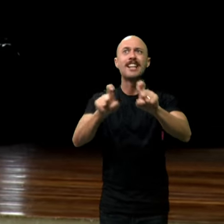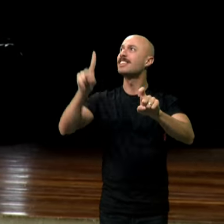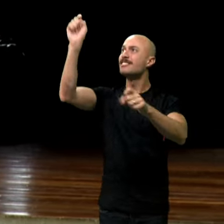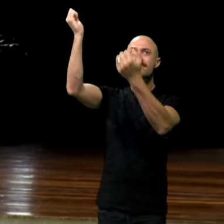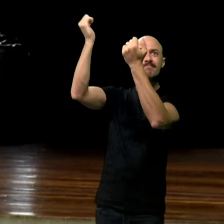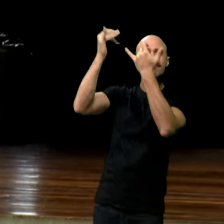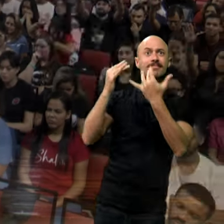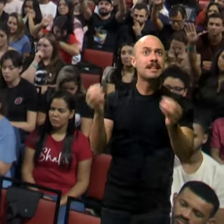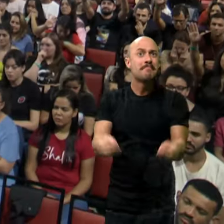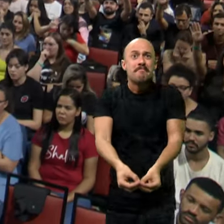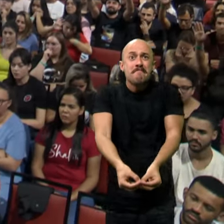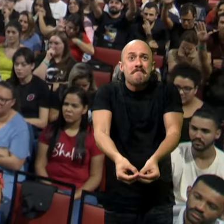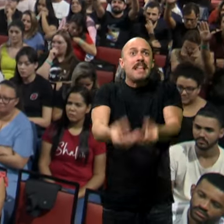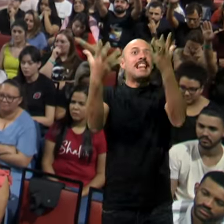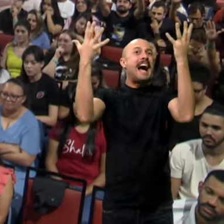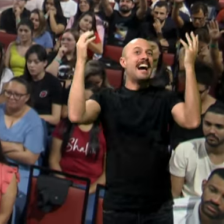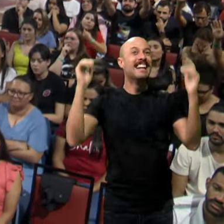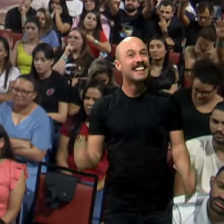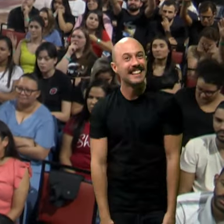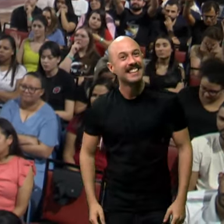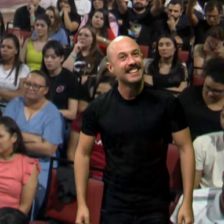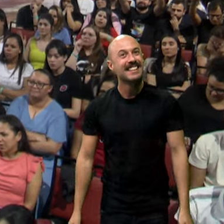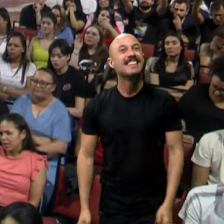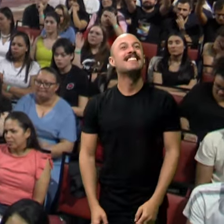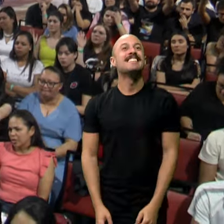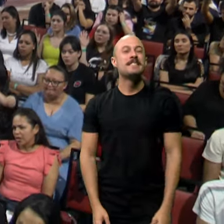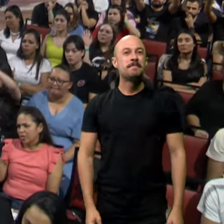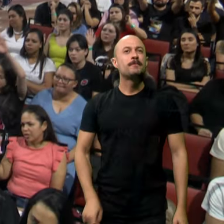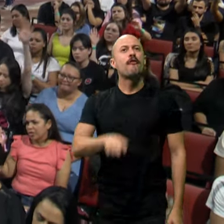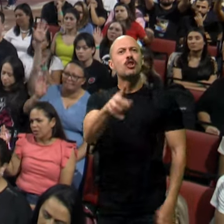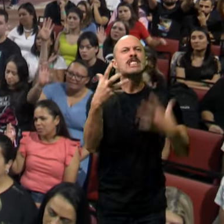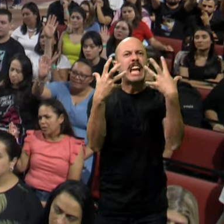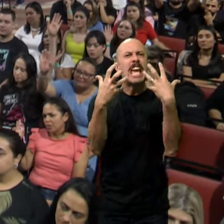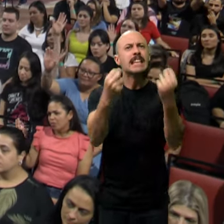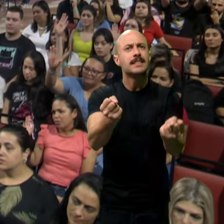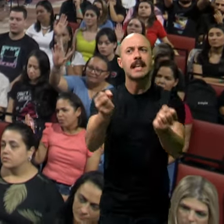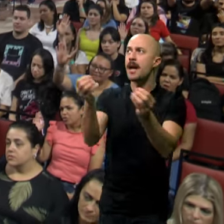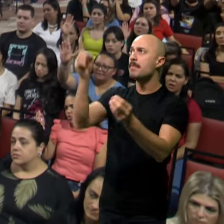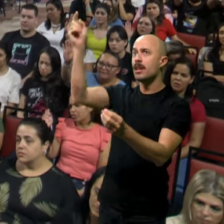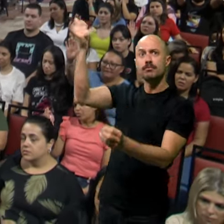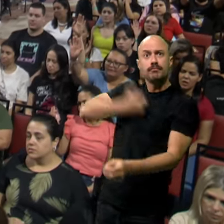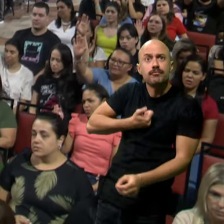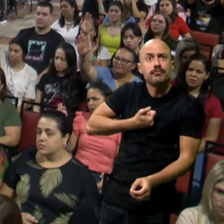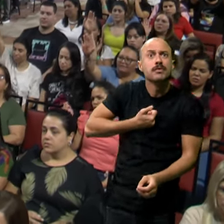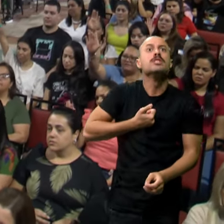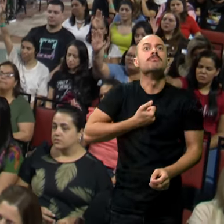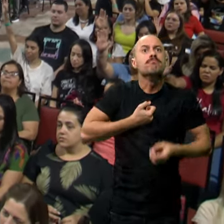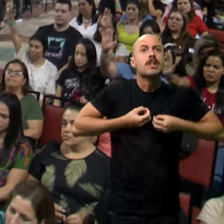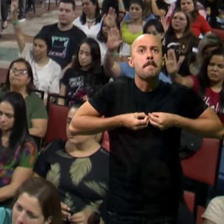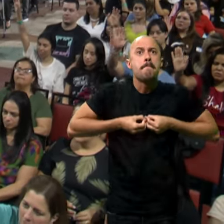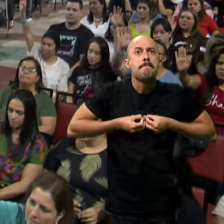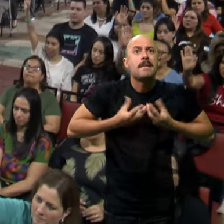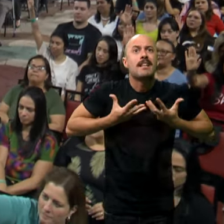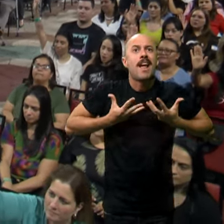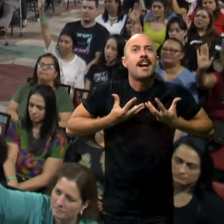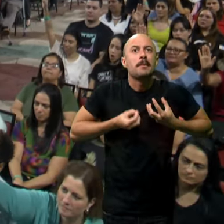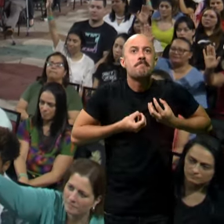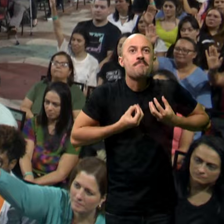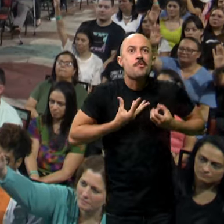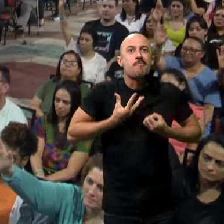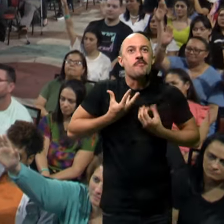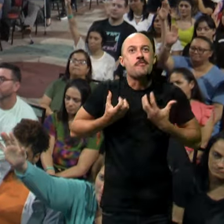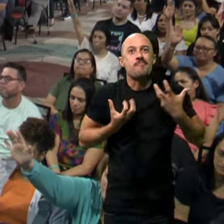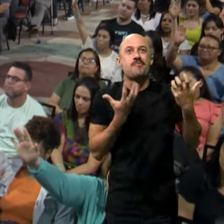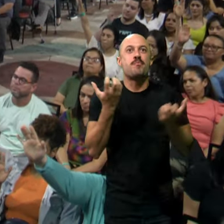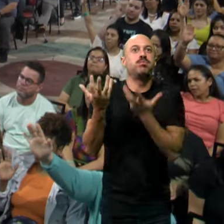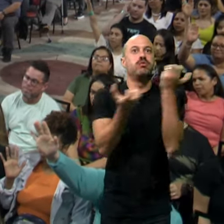Não vem os milagres antes da palavra. Primeiro você recebe a palavra, você encarna ela em você. E aí Deus começa a gerar os milagres, fazer o impossível